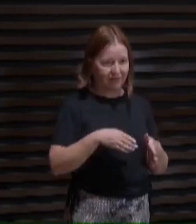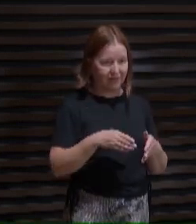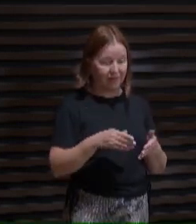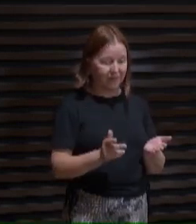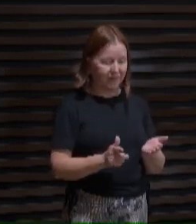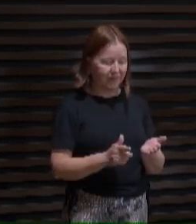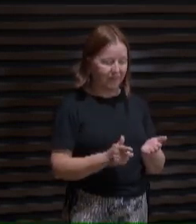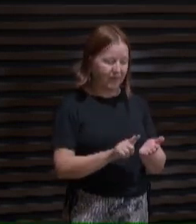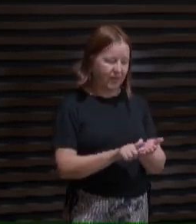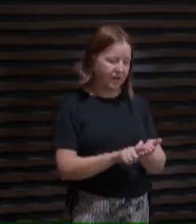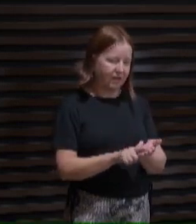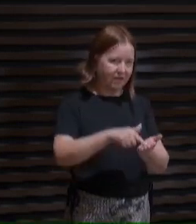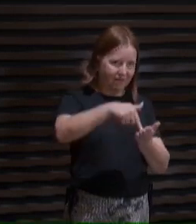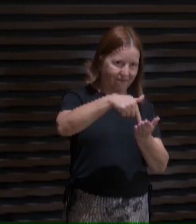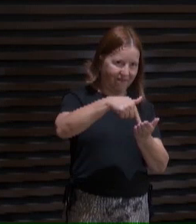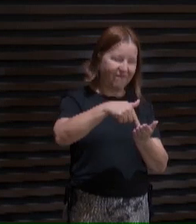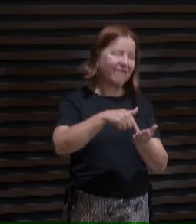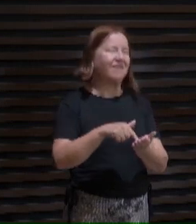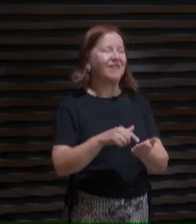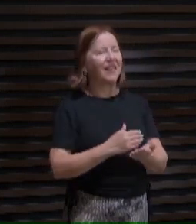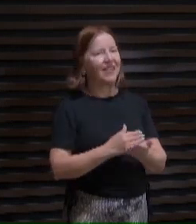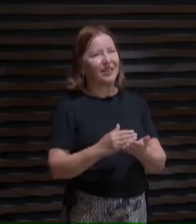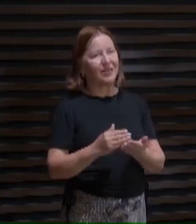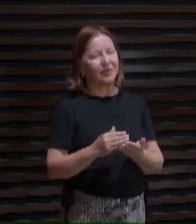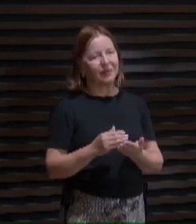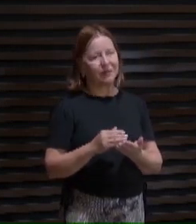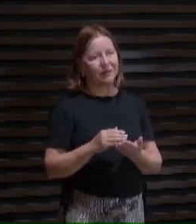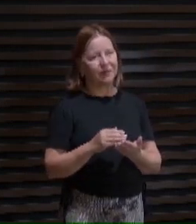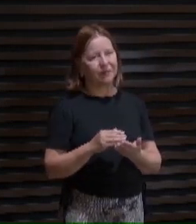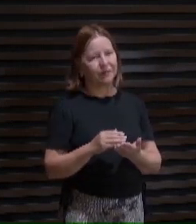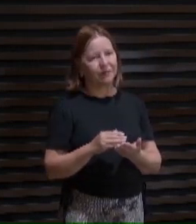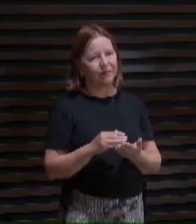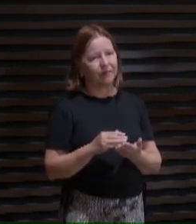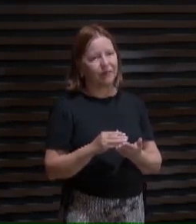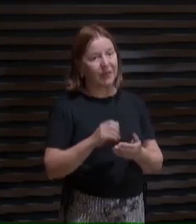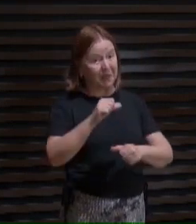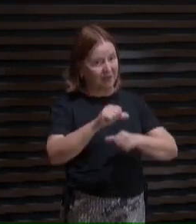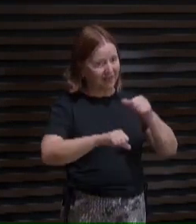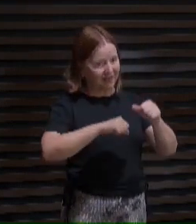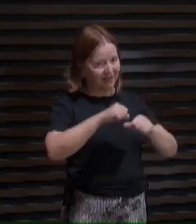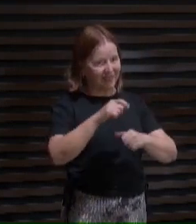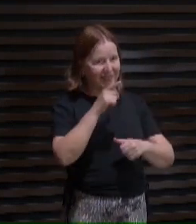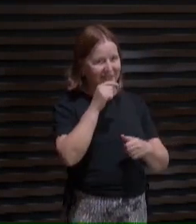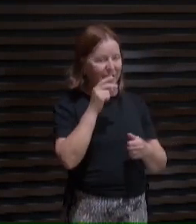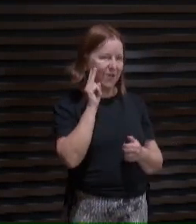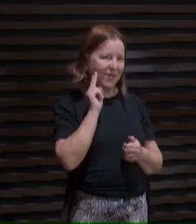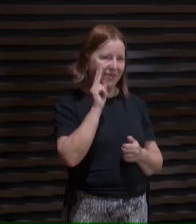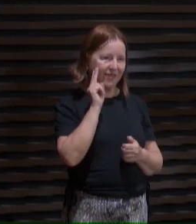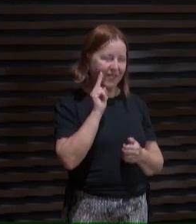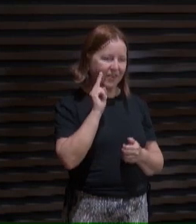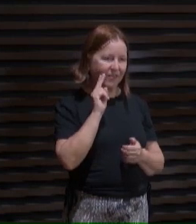Lázaro. E ele começa de uma transformação de água em vinho,